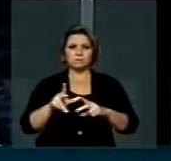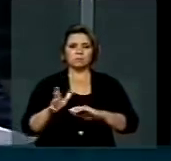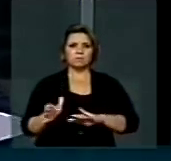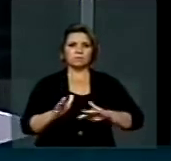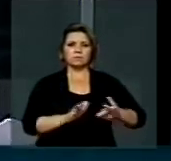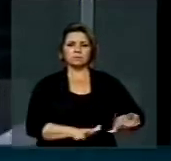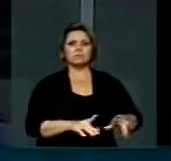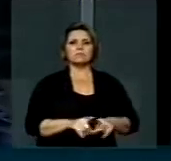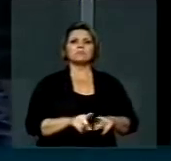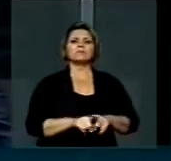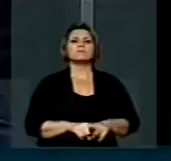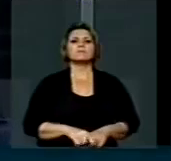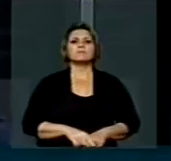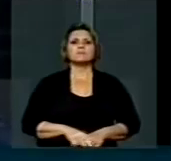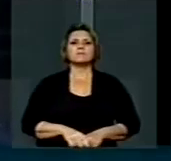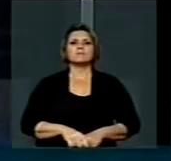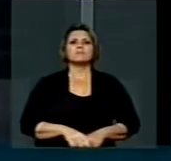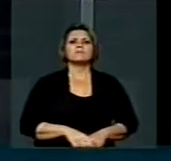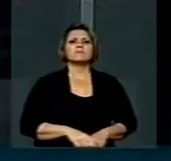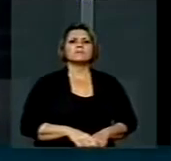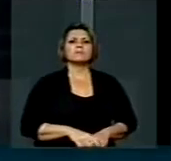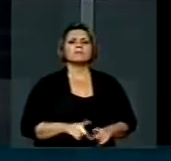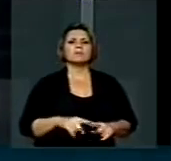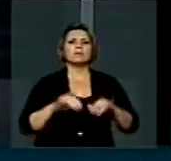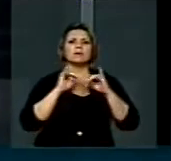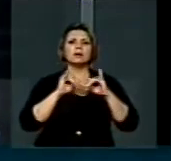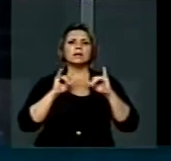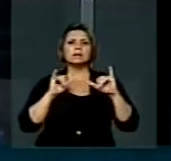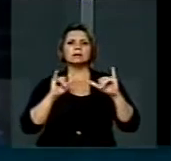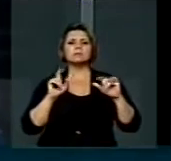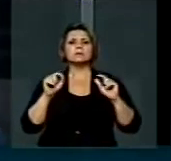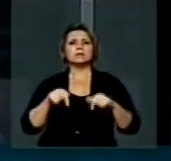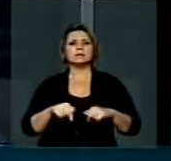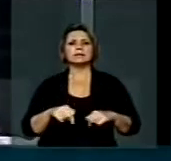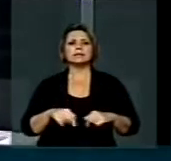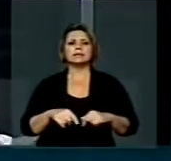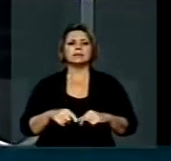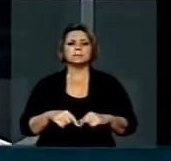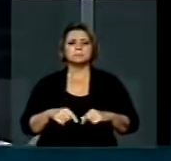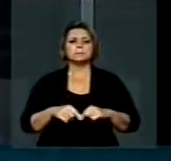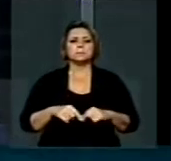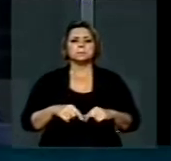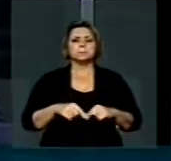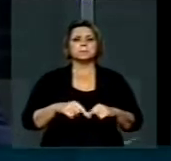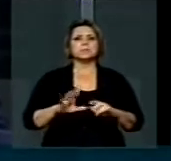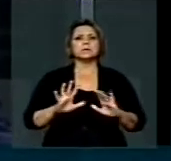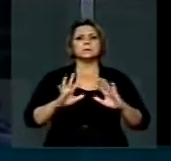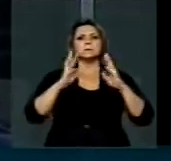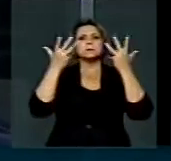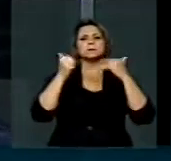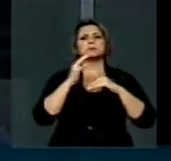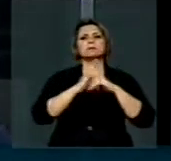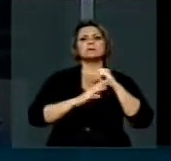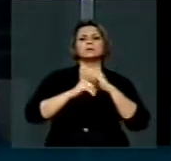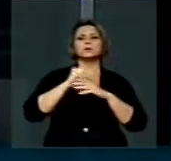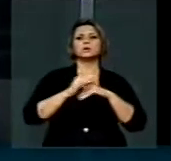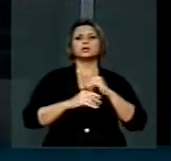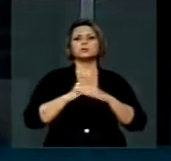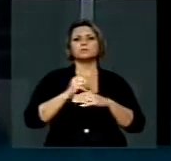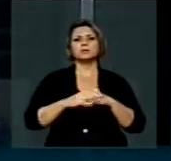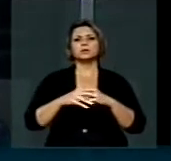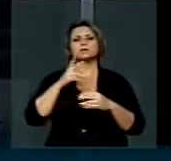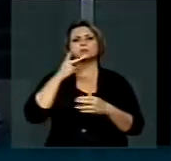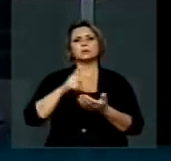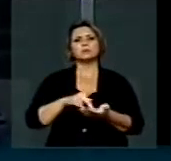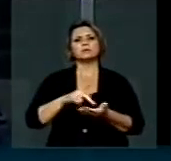Mas, senhor presidente, também para fazer um pronunciamento aqui e destacar e enaltecer as atividades que